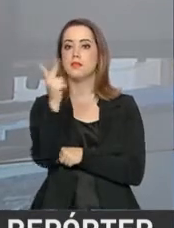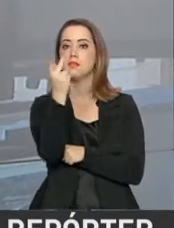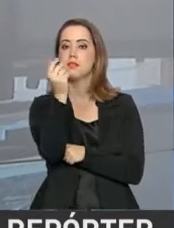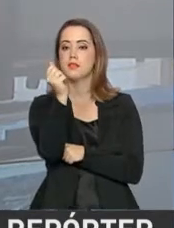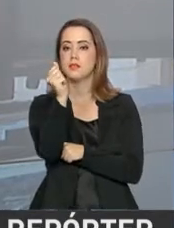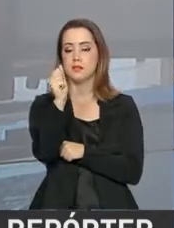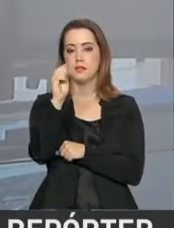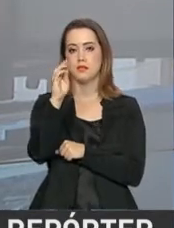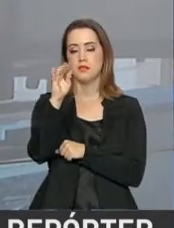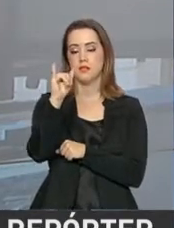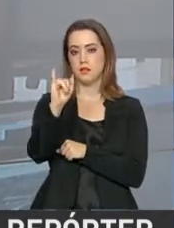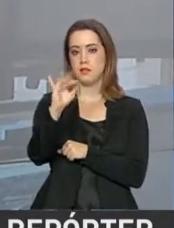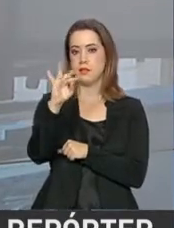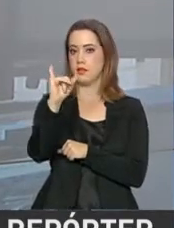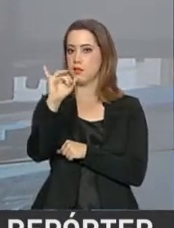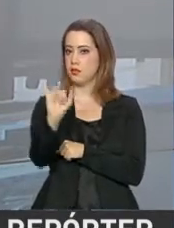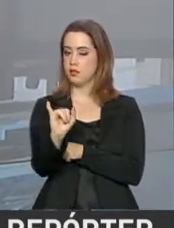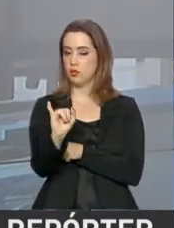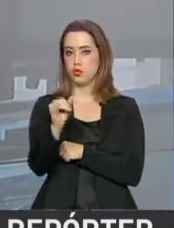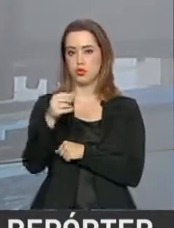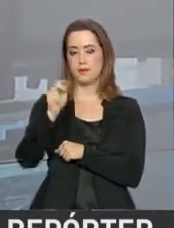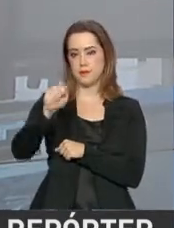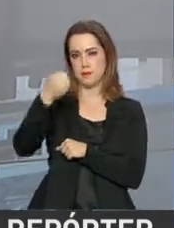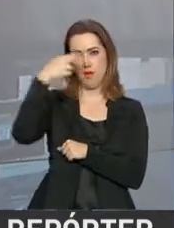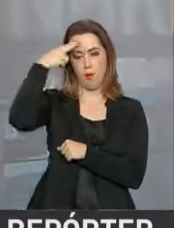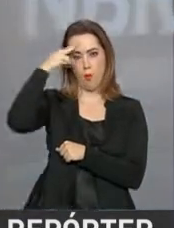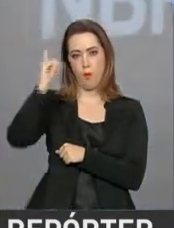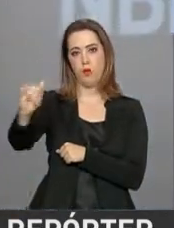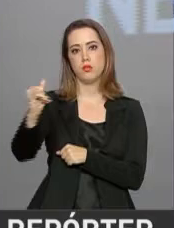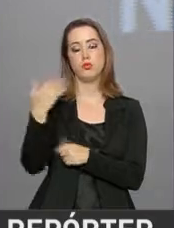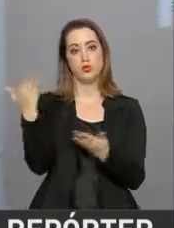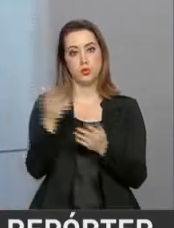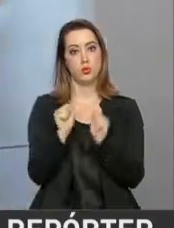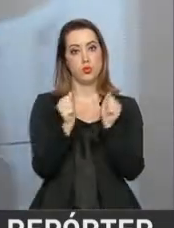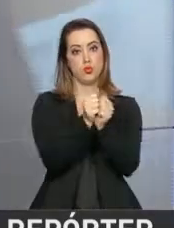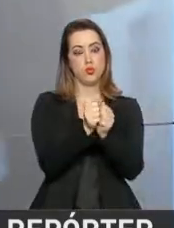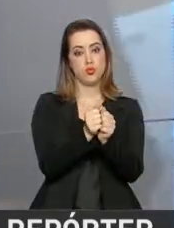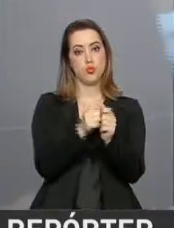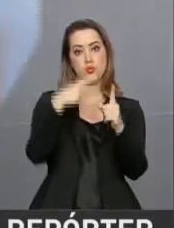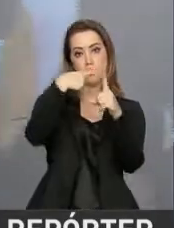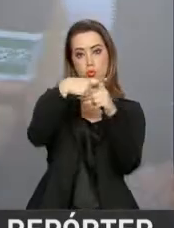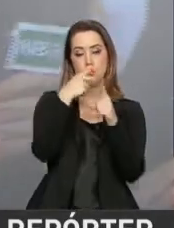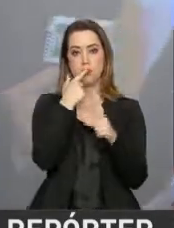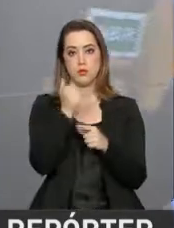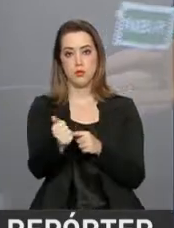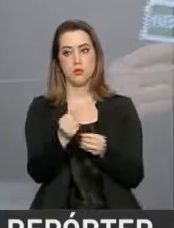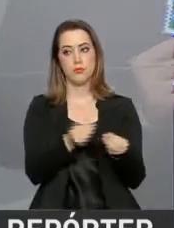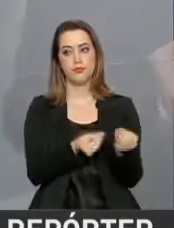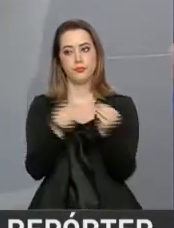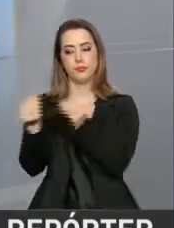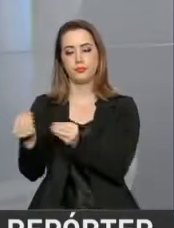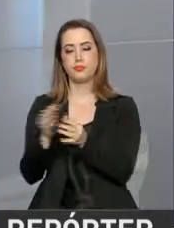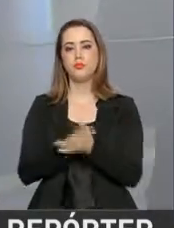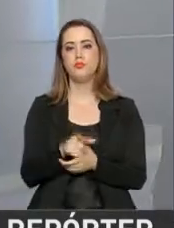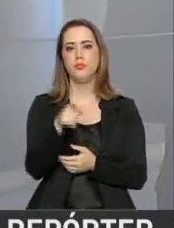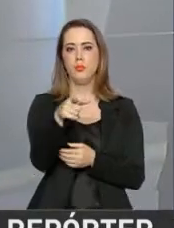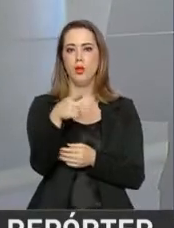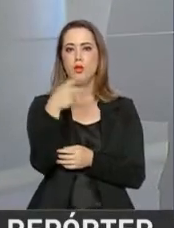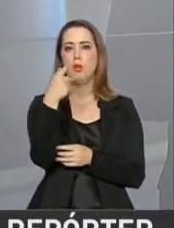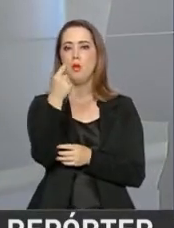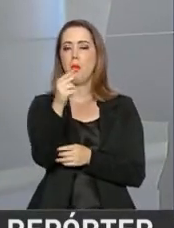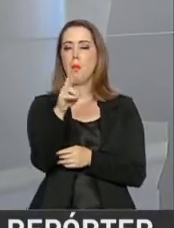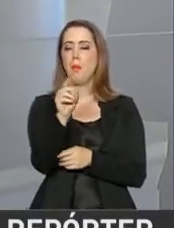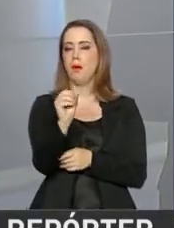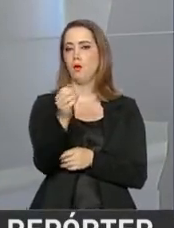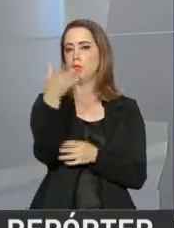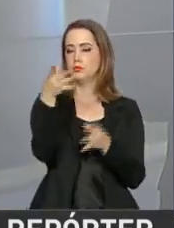Defesa em parceria com a Cruz Vermelha. O repórter Paulo Lassalve, que está lá no Palácio Planalto, tem as informações para a gente